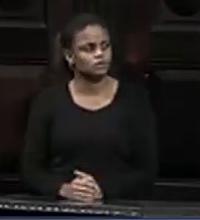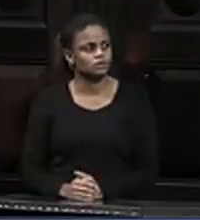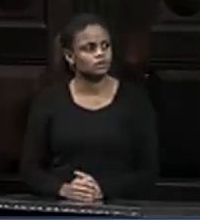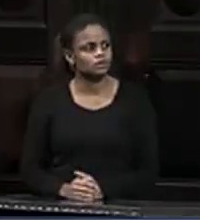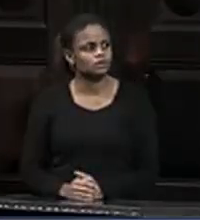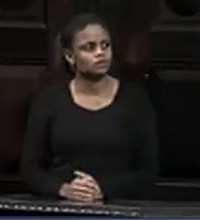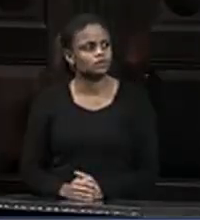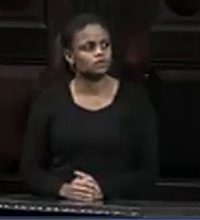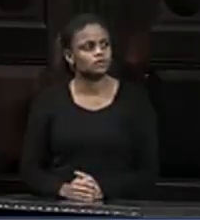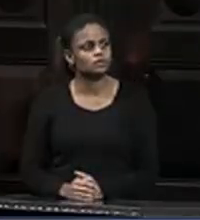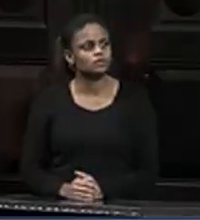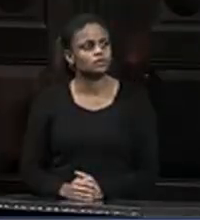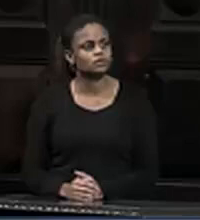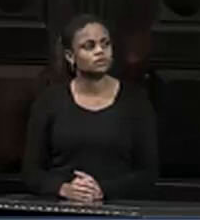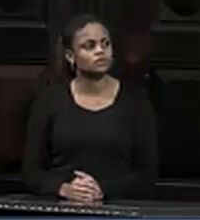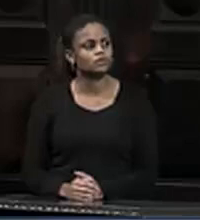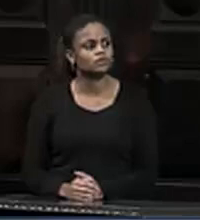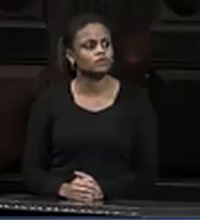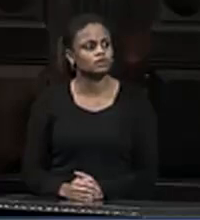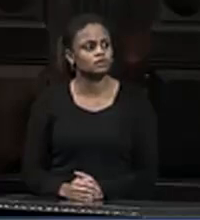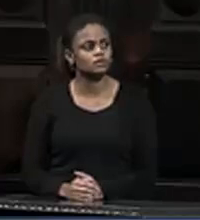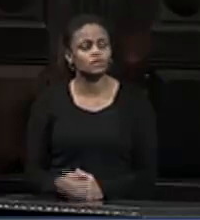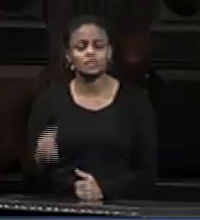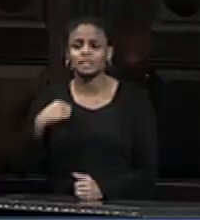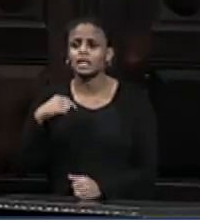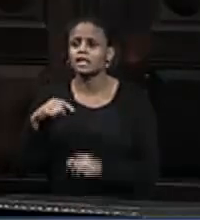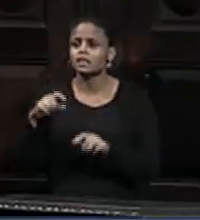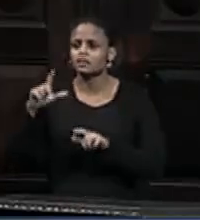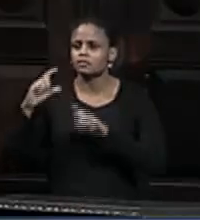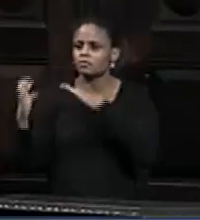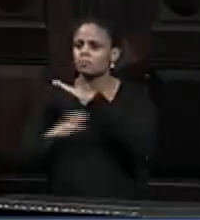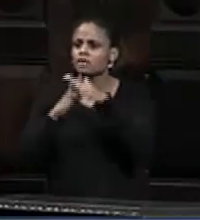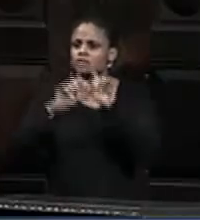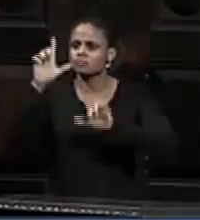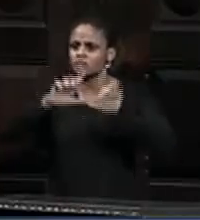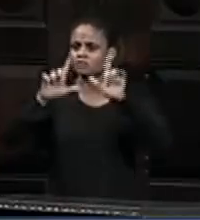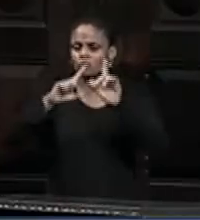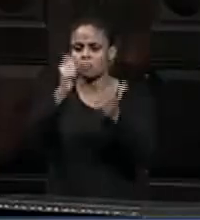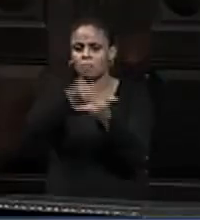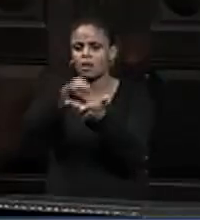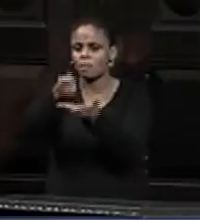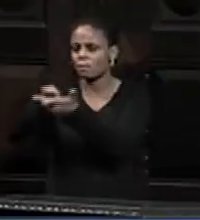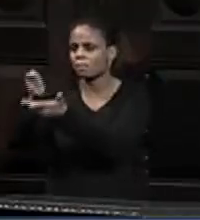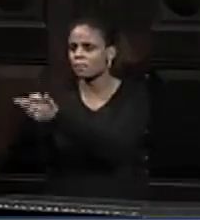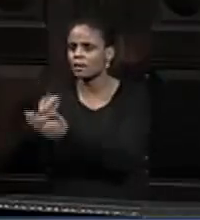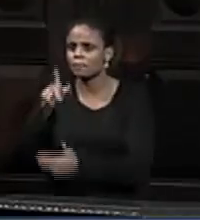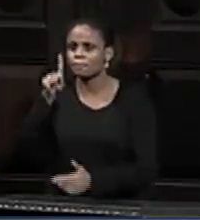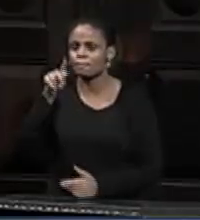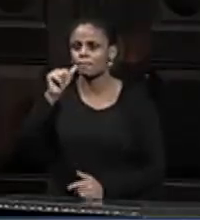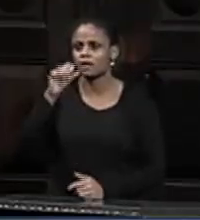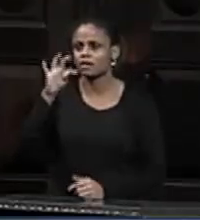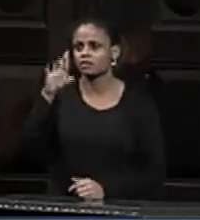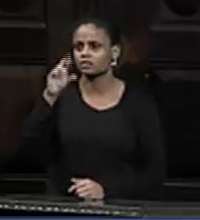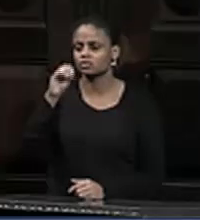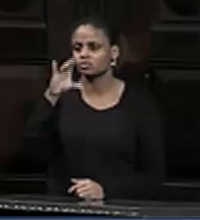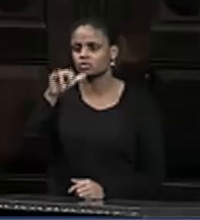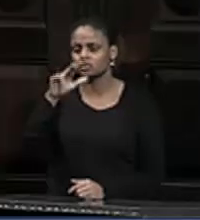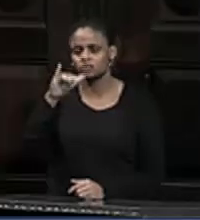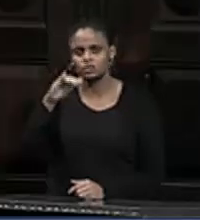que recebe o patrocínio dos meios de comunicação, os principais, que apoiam o Estado